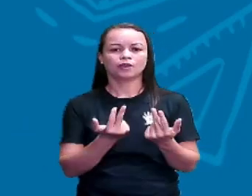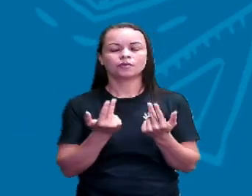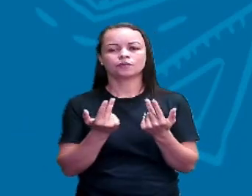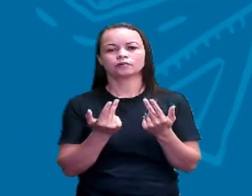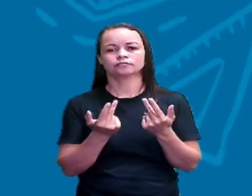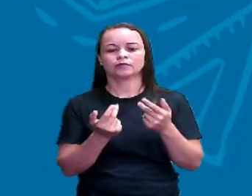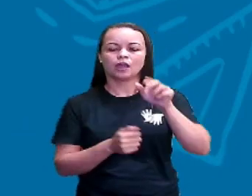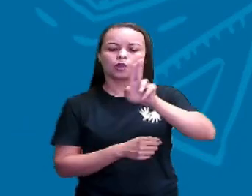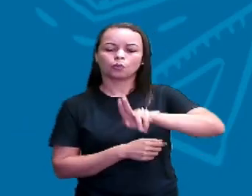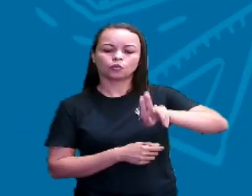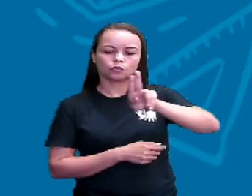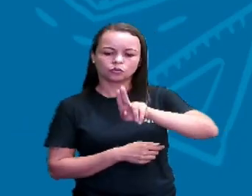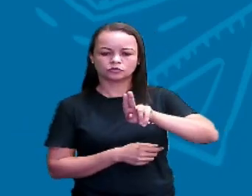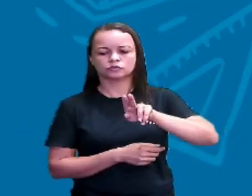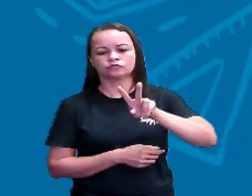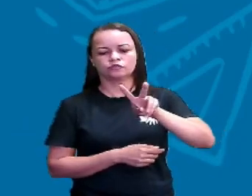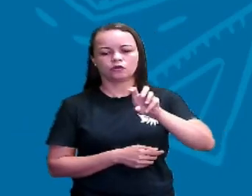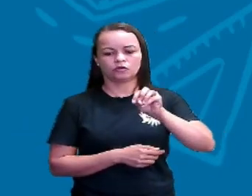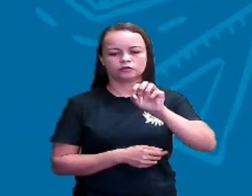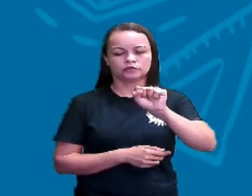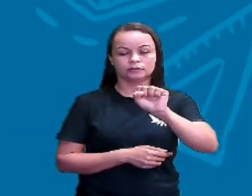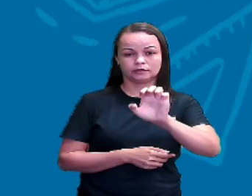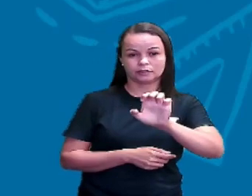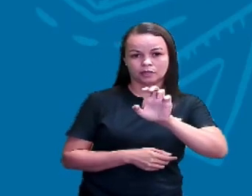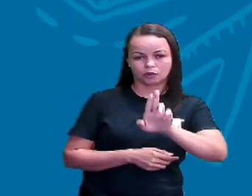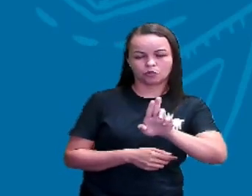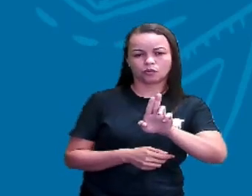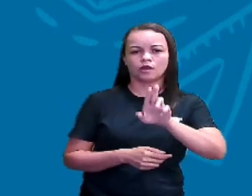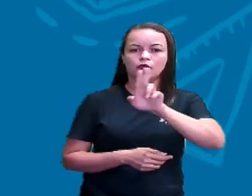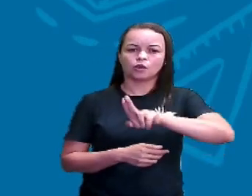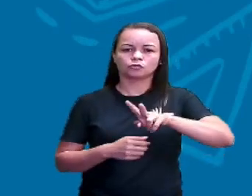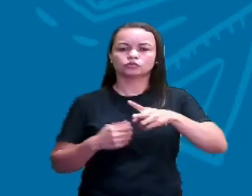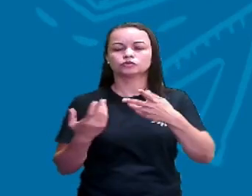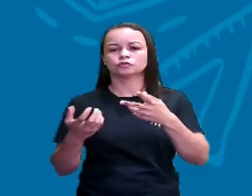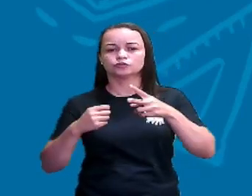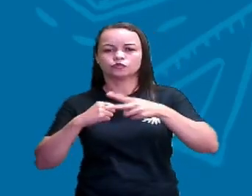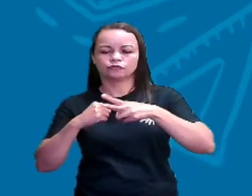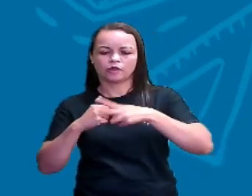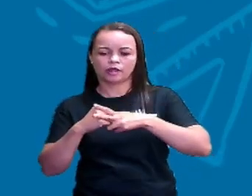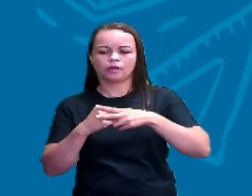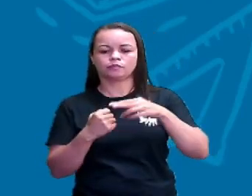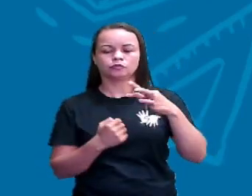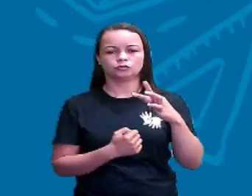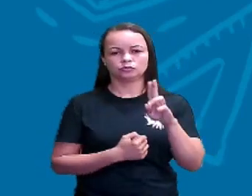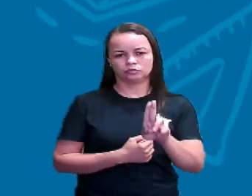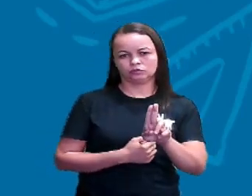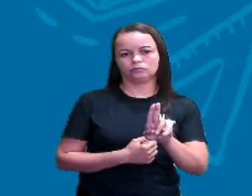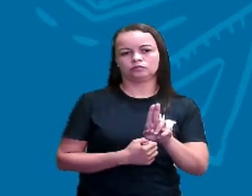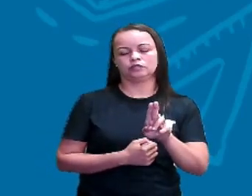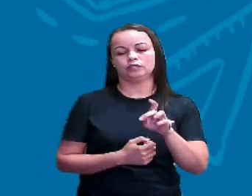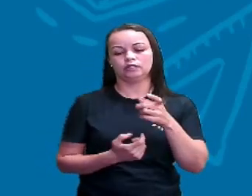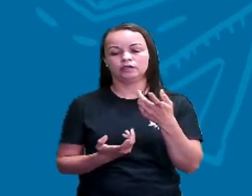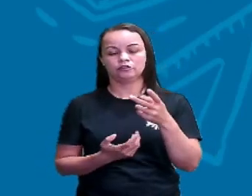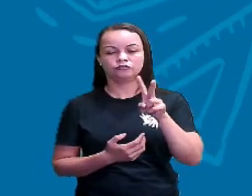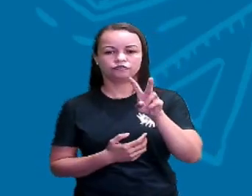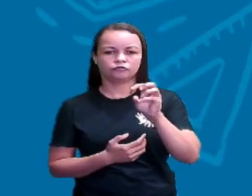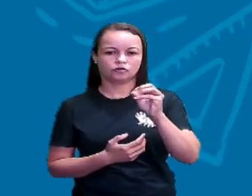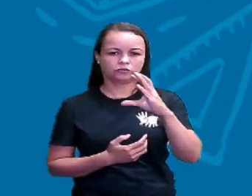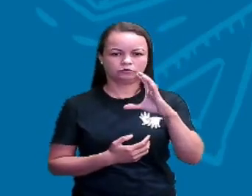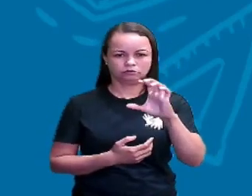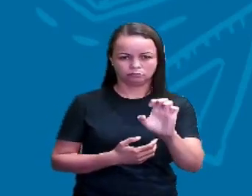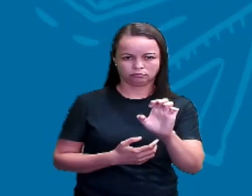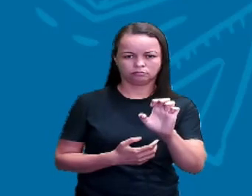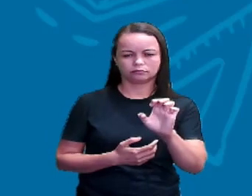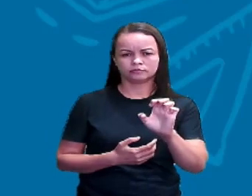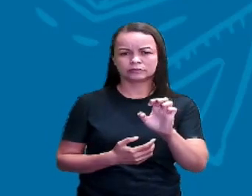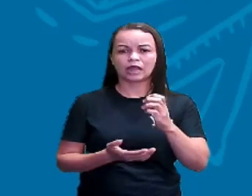É o uso do verbo vos no lugar do tu e do usted, que acontece em alguns países.